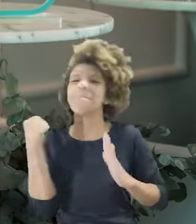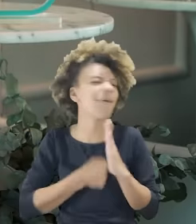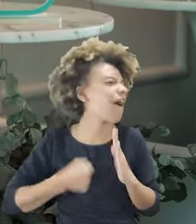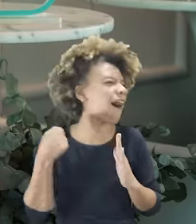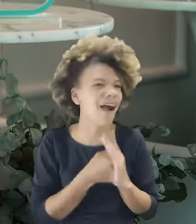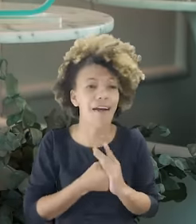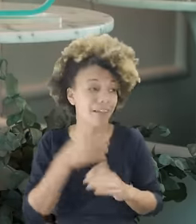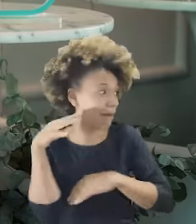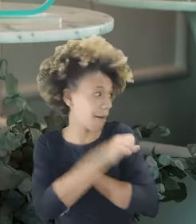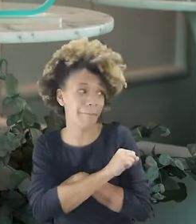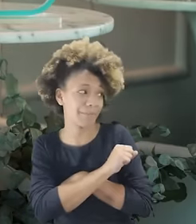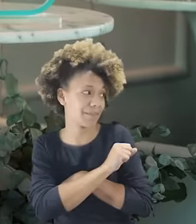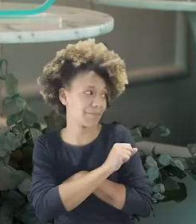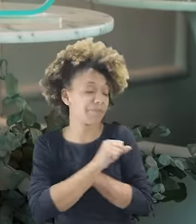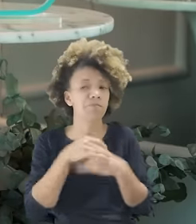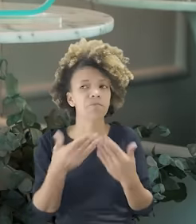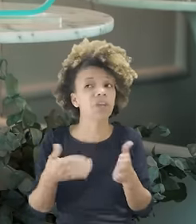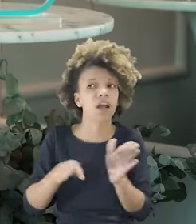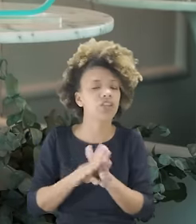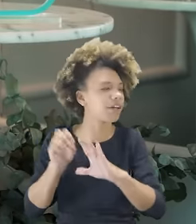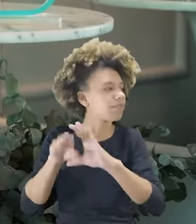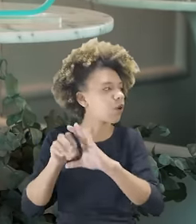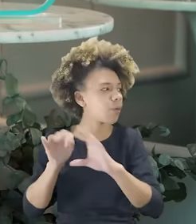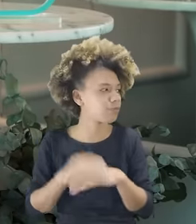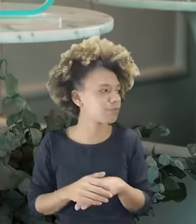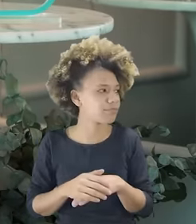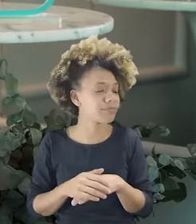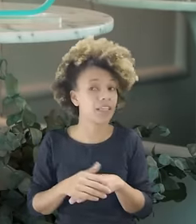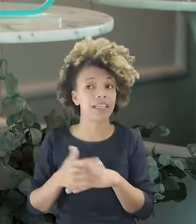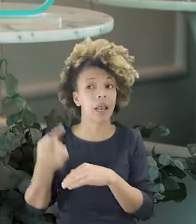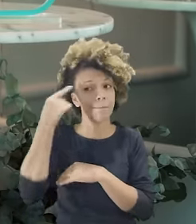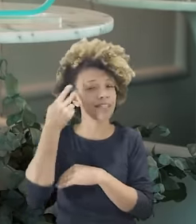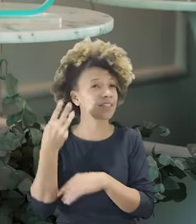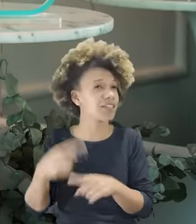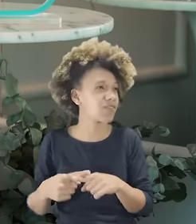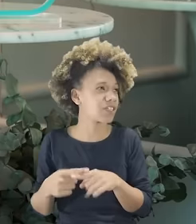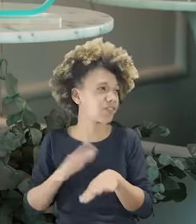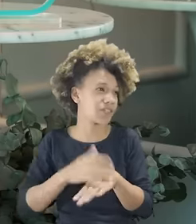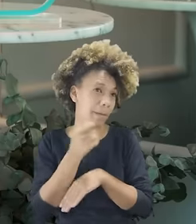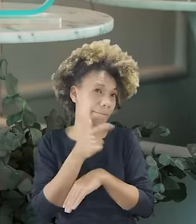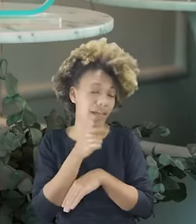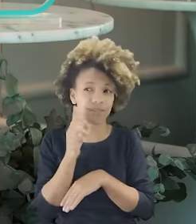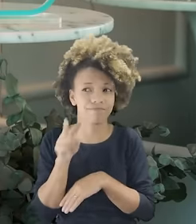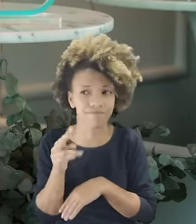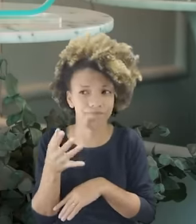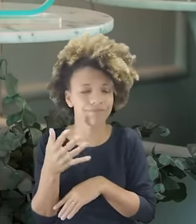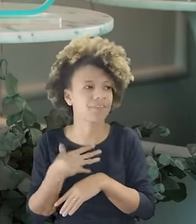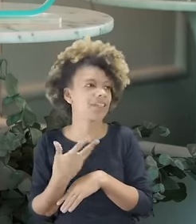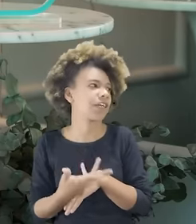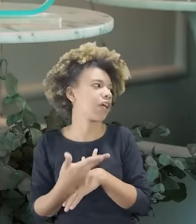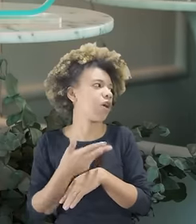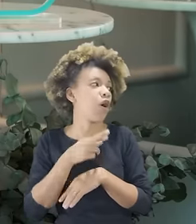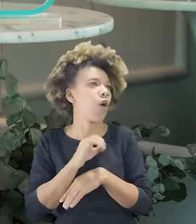porrada ela é rápida e aí ela chega na Globo e aí Ela gruda ela pensa três vezes mas a piada com um cara